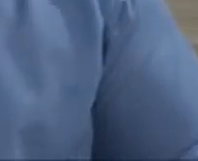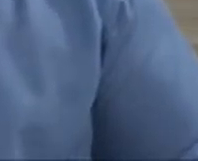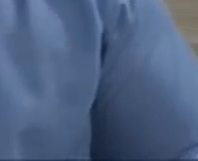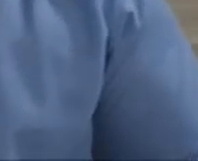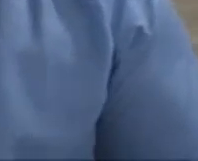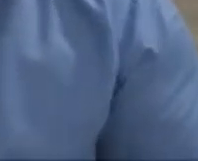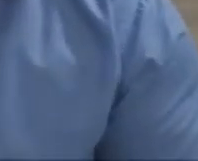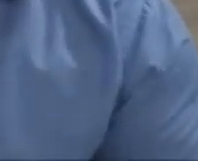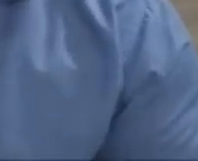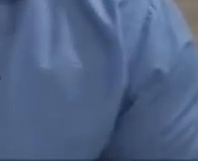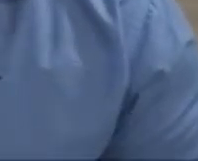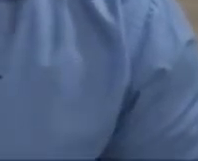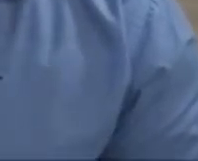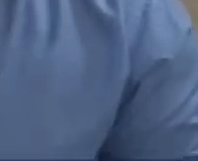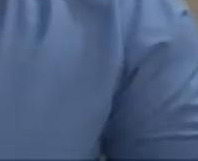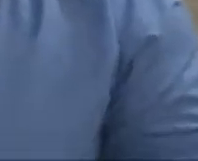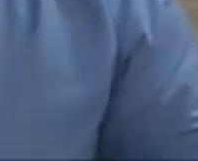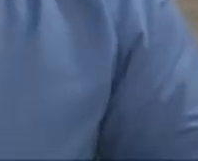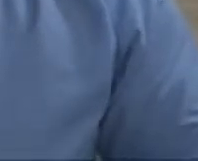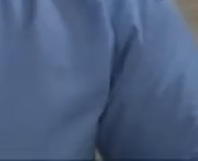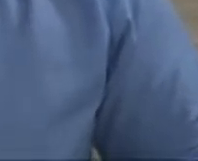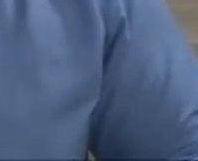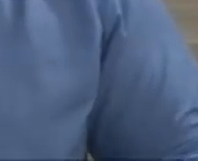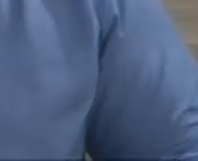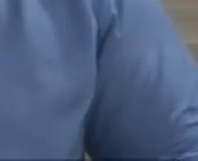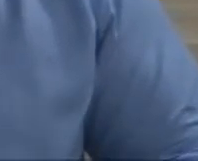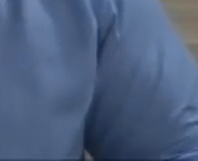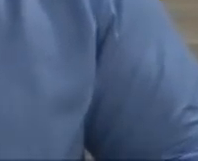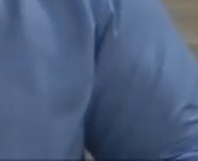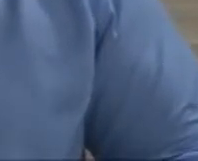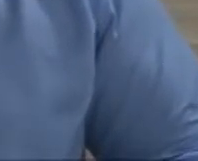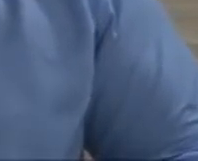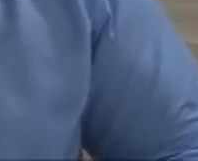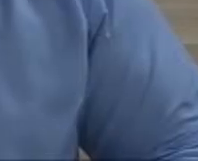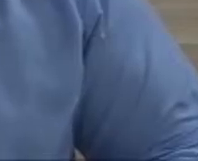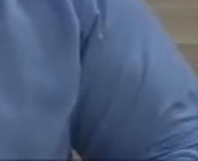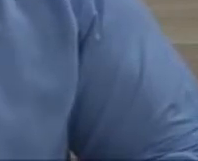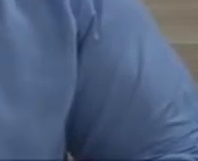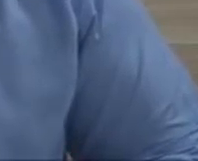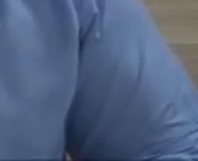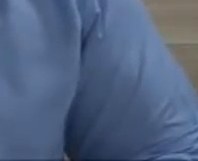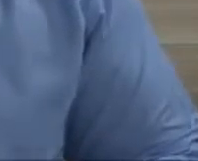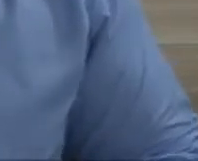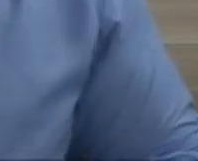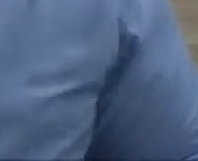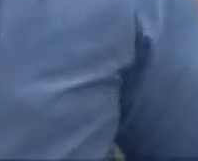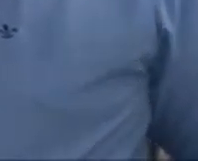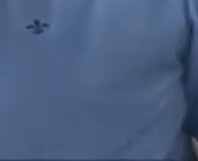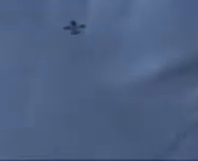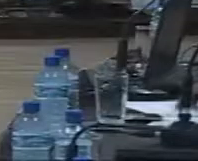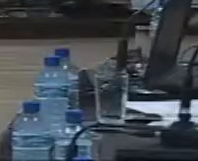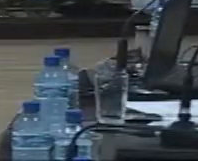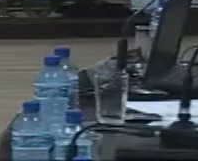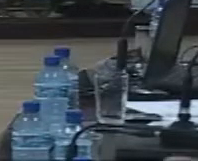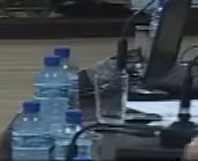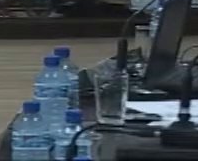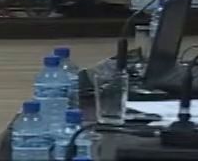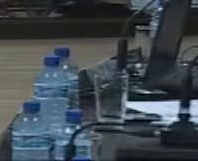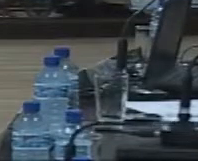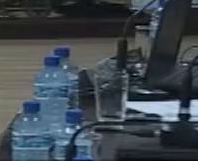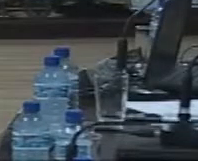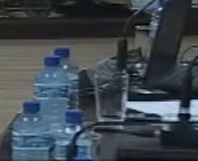esse projeto estará ajudando e muito a população da nossa cidade. Muito obrigado. Mais